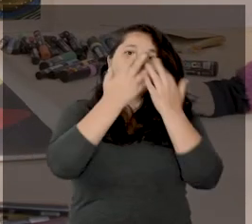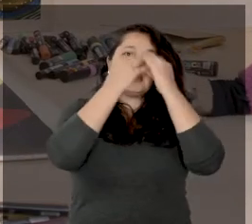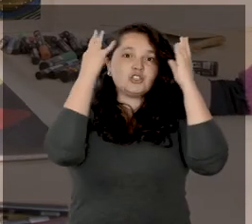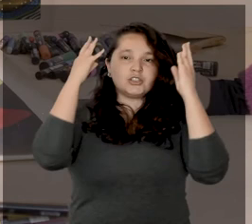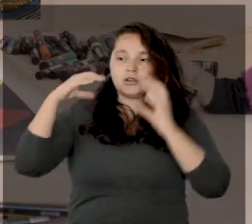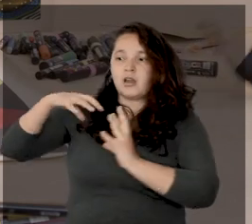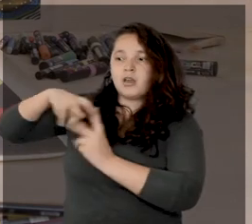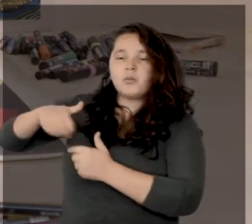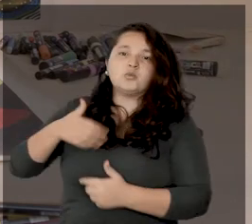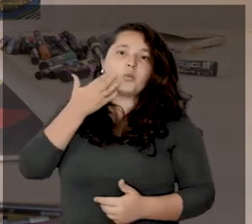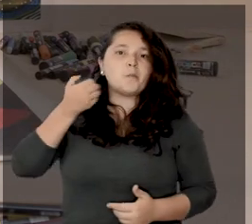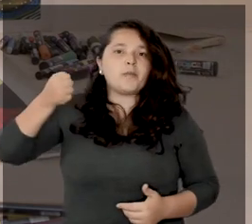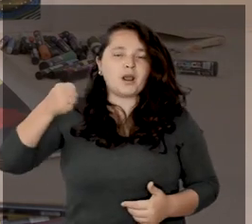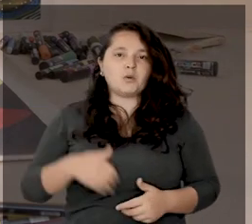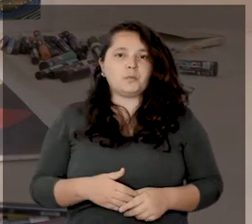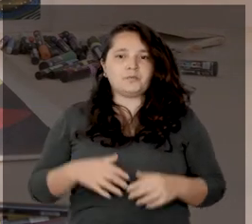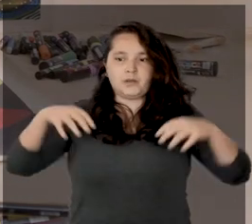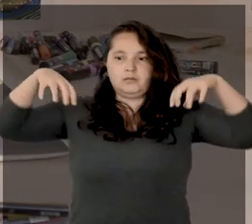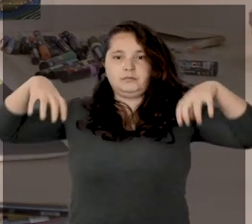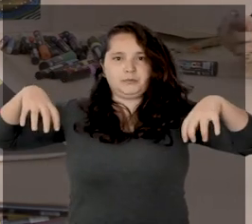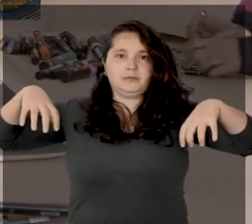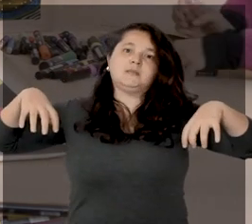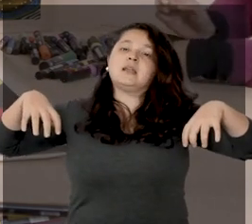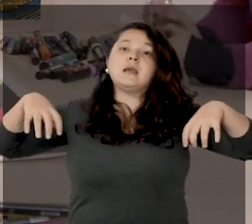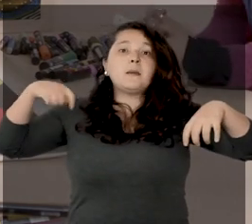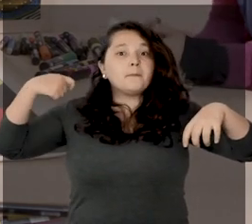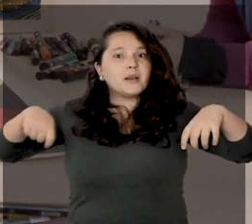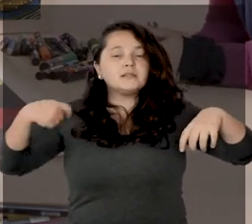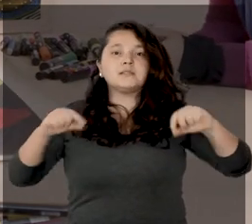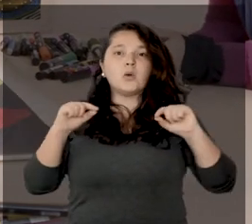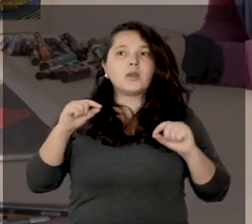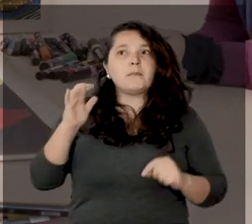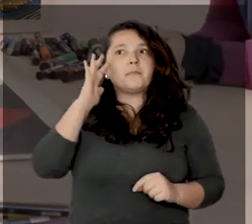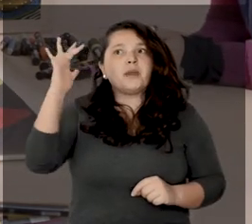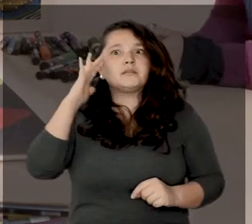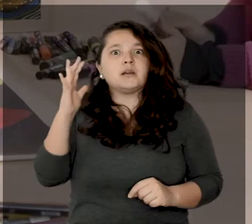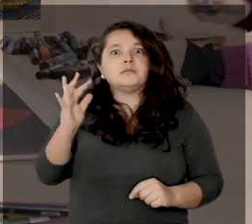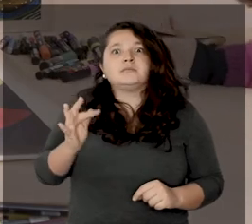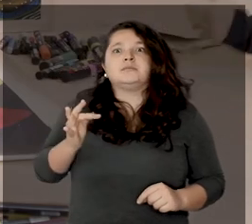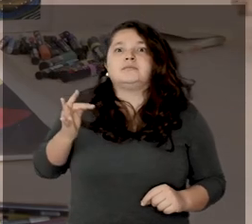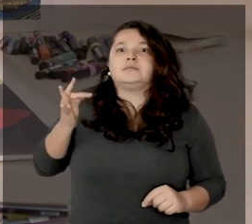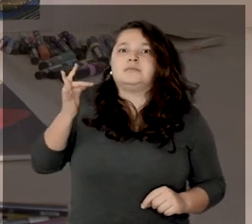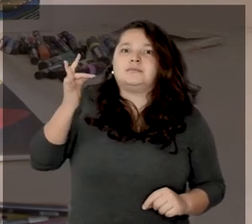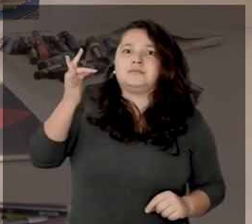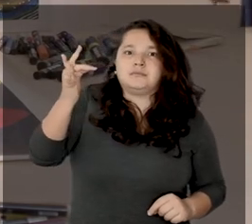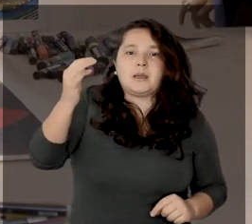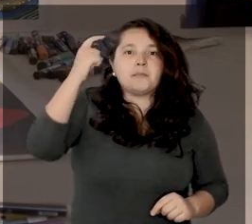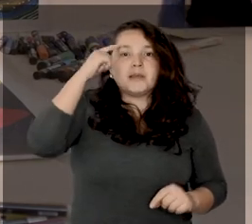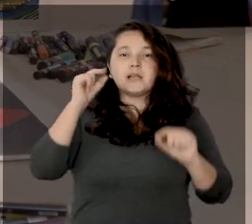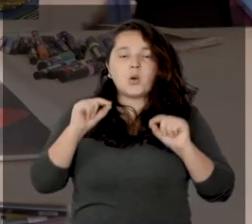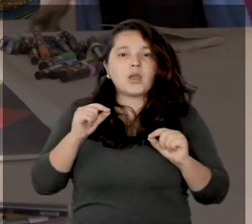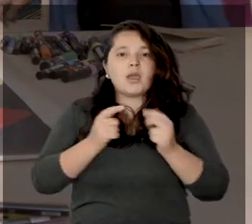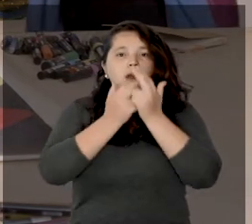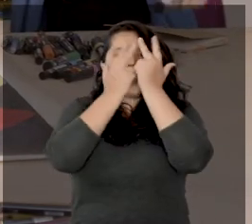a ideia do mundo branco, né? E aí a gente tem que ir lá na frente, né? Além disso tudo, a gente tem que questionar a